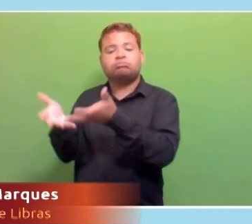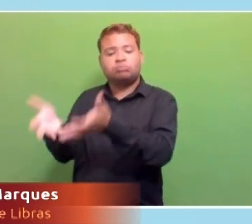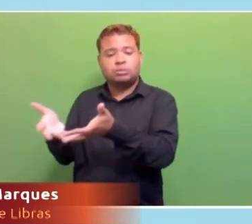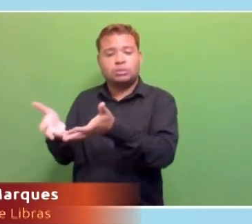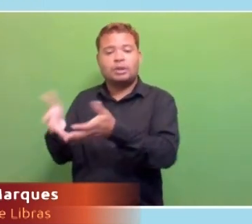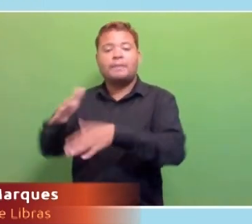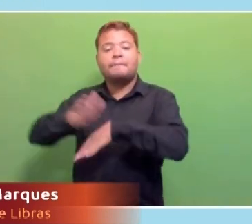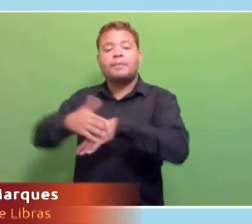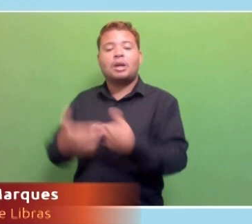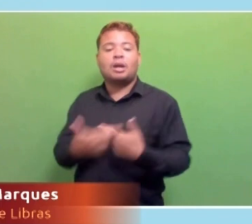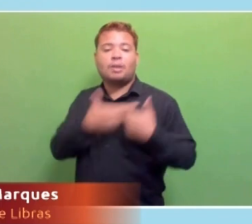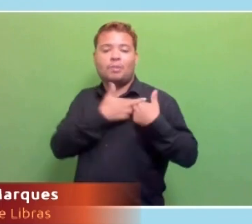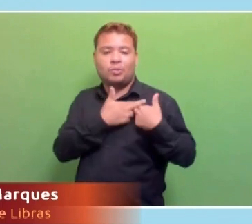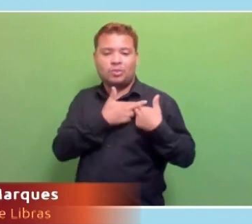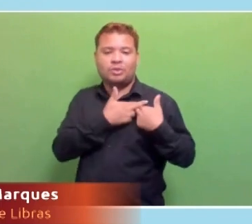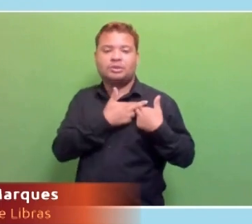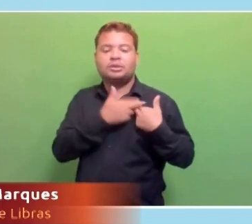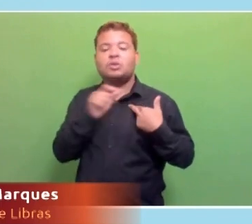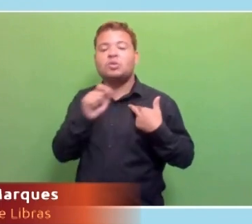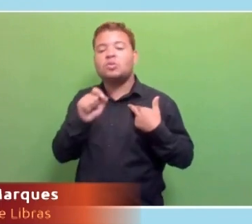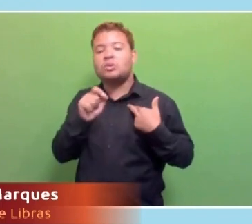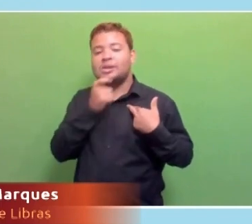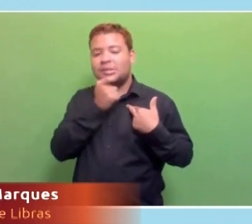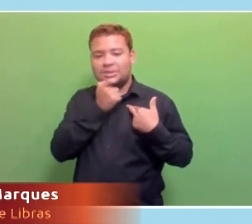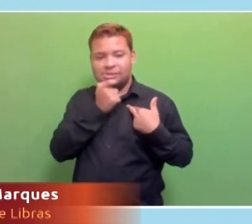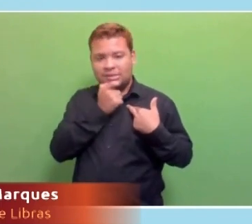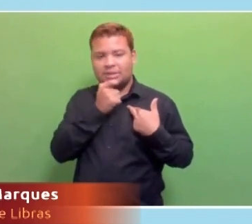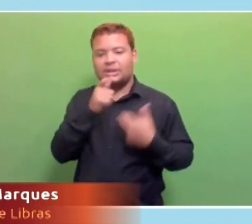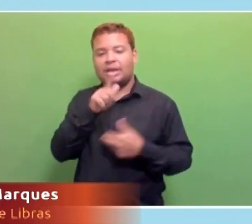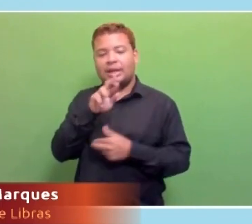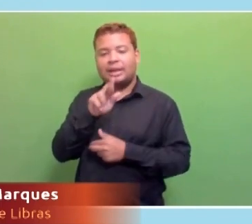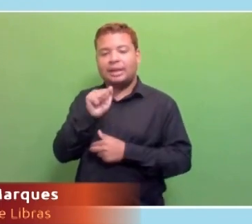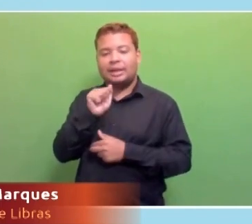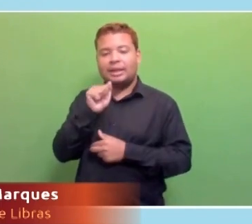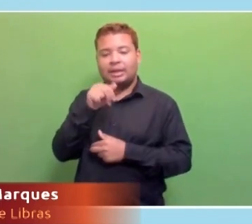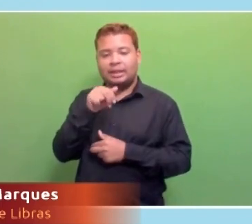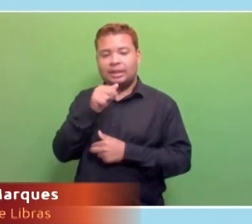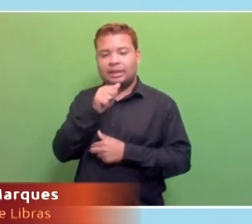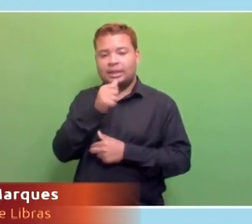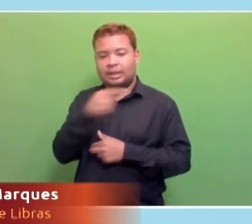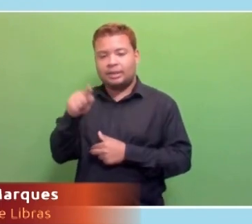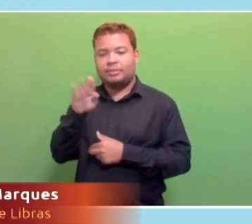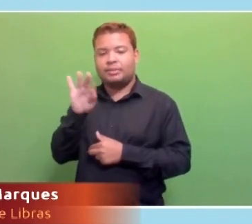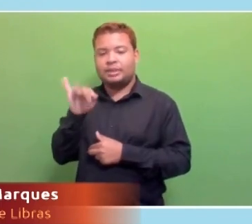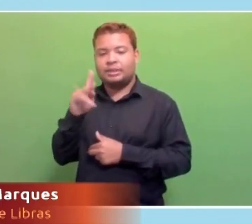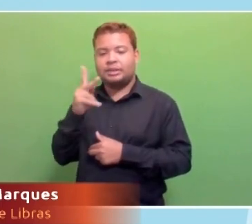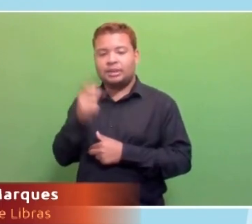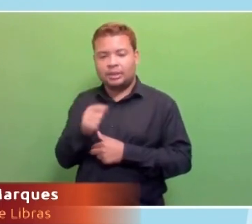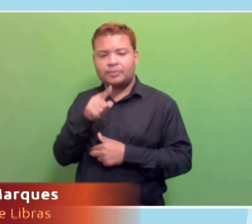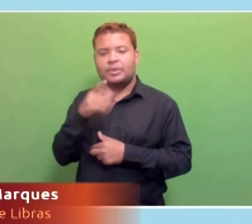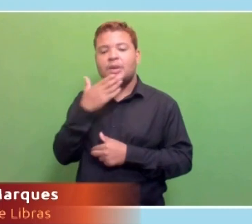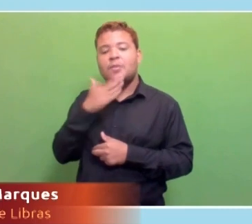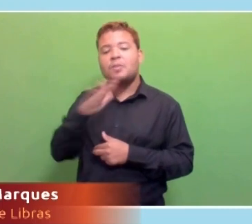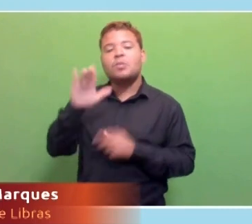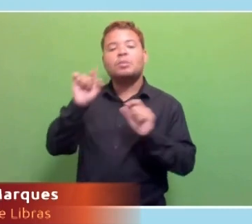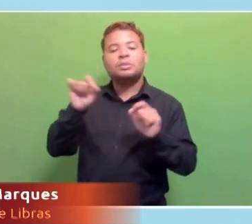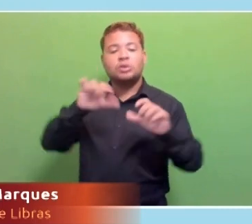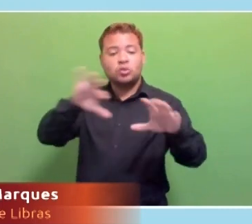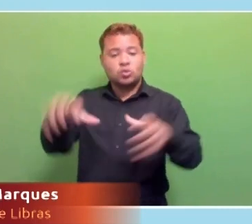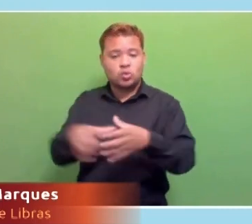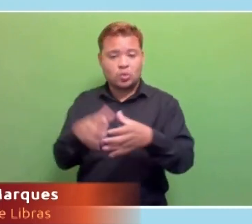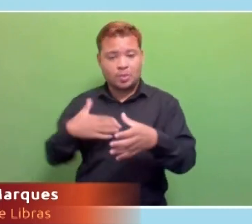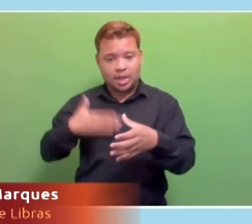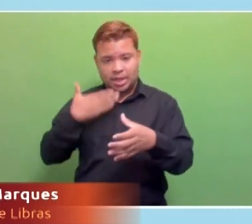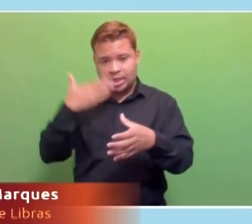Grã-Bretanha. E a Grã-Bretanha tinha feito duas promessas diferentes. Aos árabes tinha prometido que as